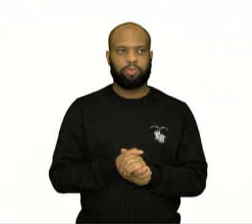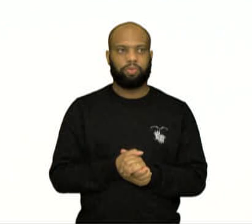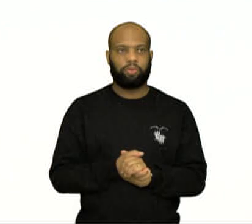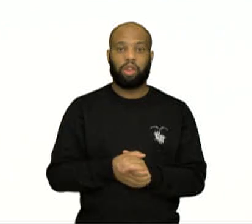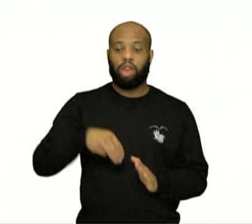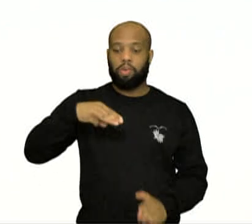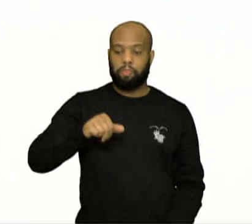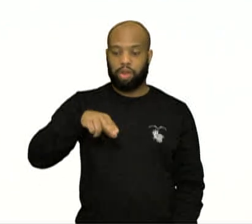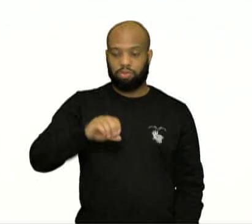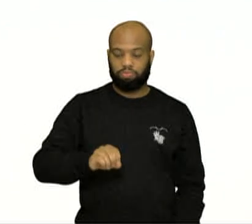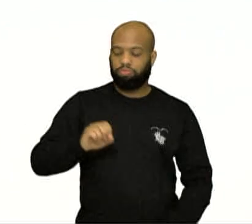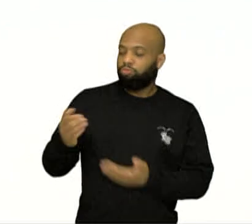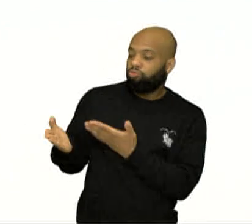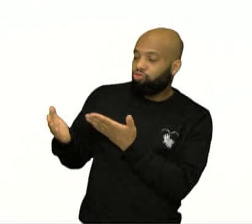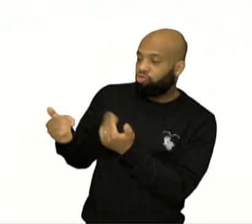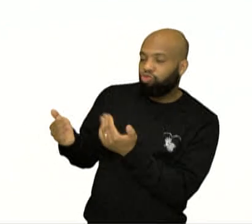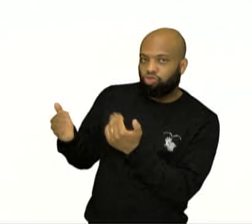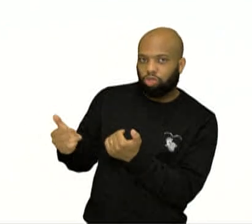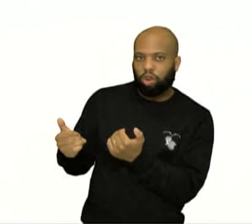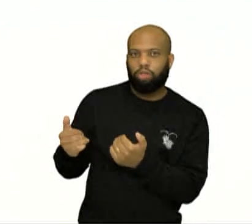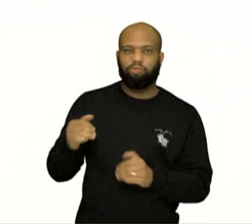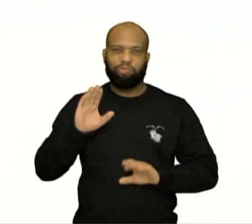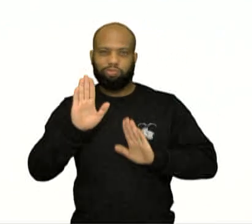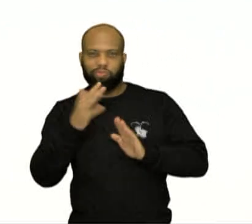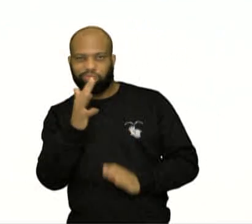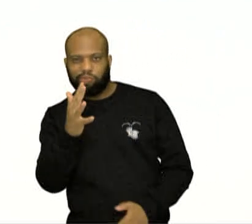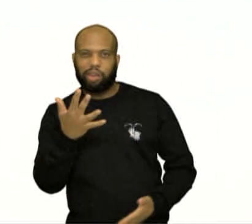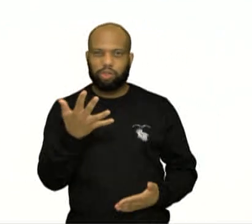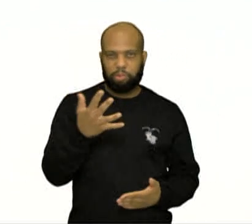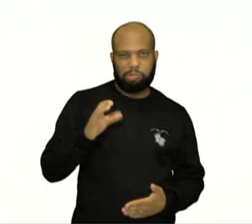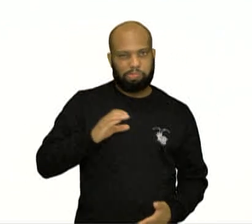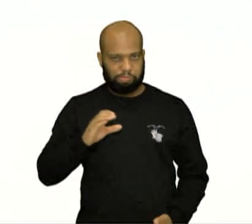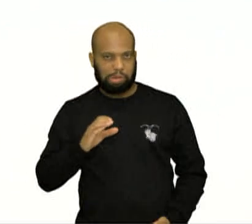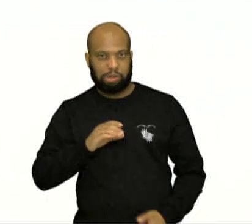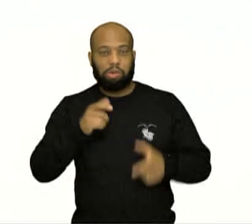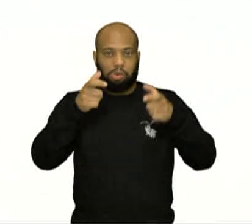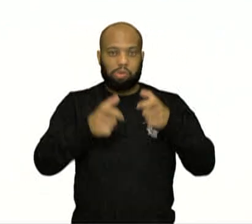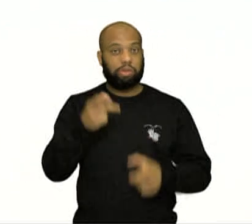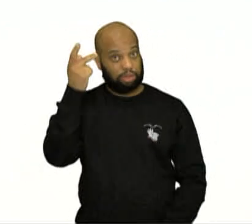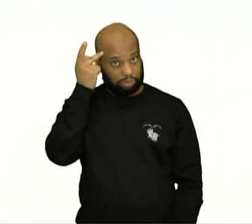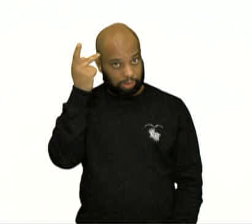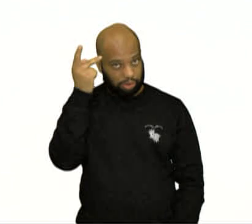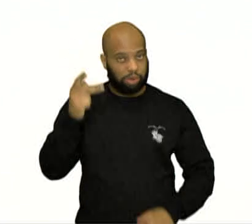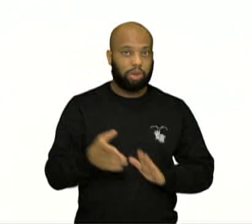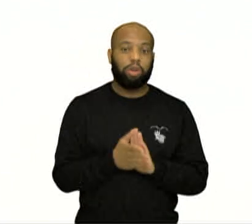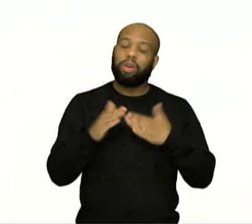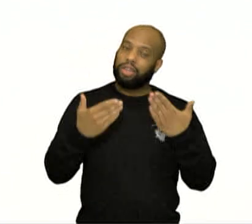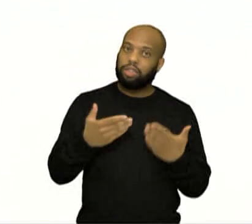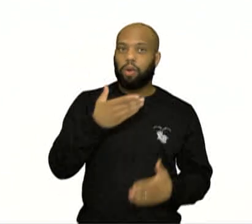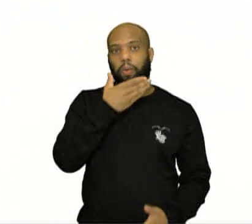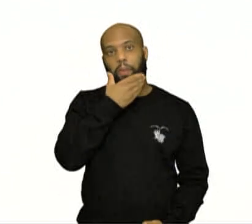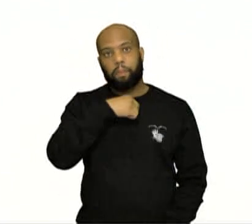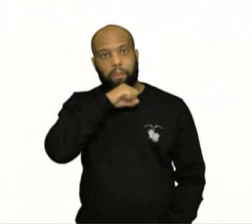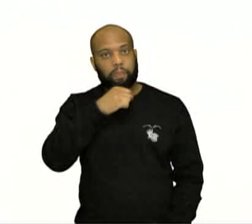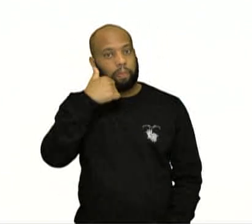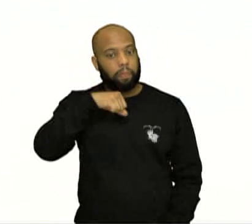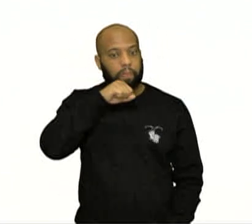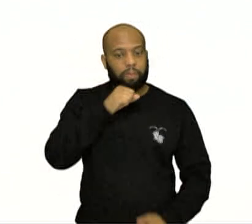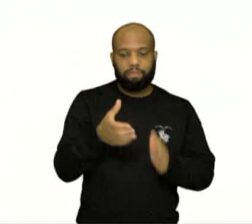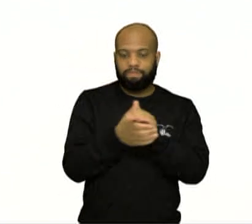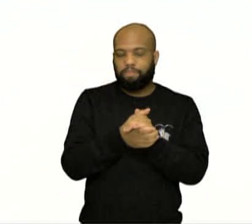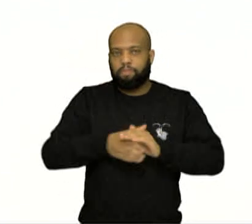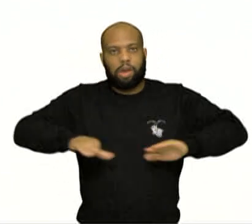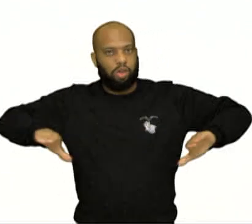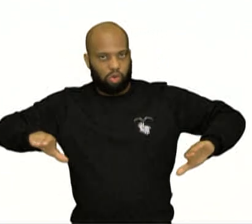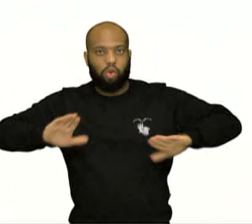um jovem da classe média da cidade de São Paulo e cujos pais estão se separando. Seus medos, angústias